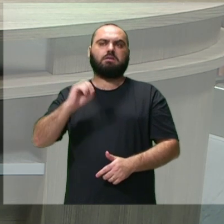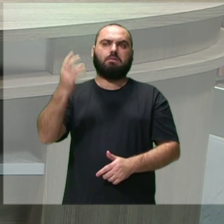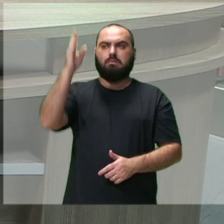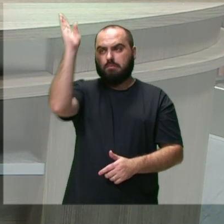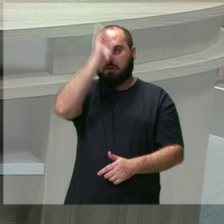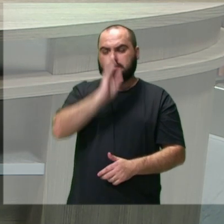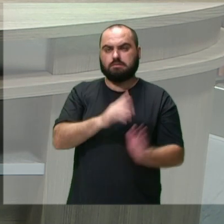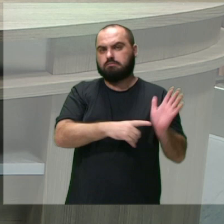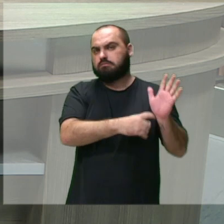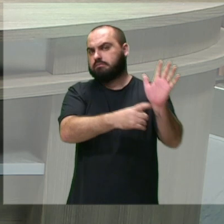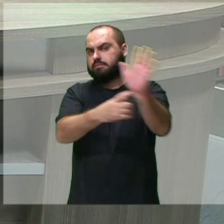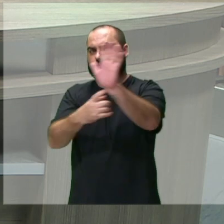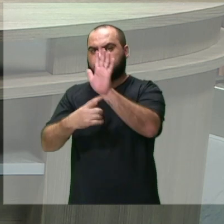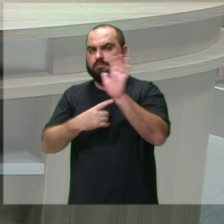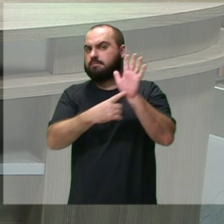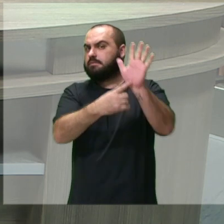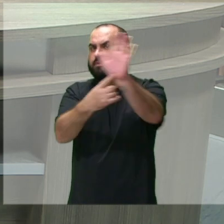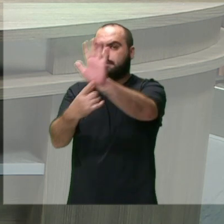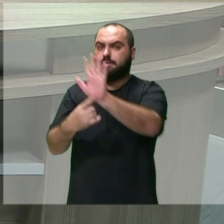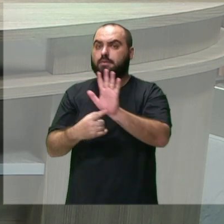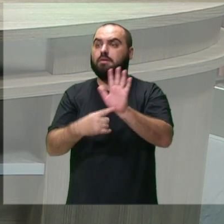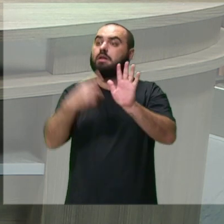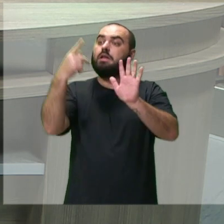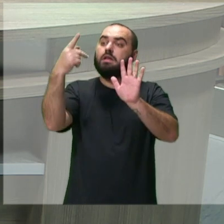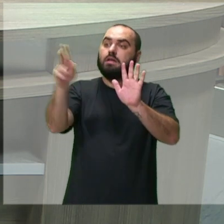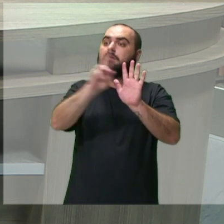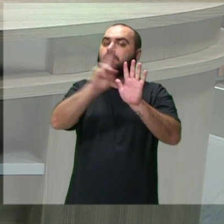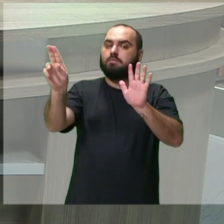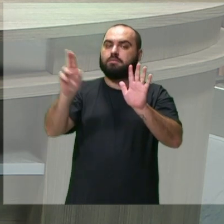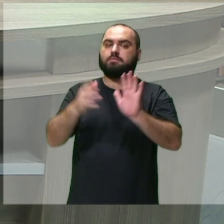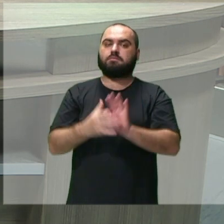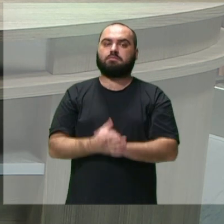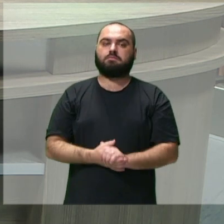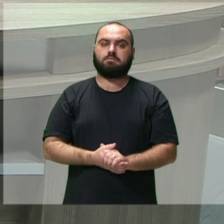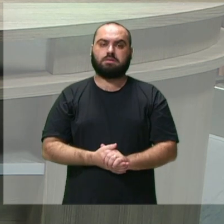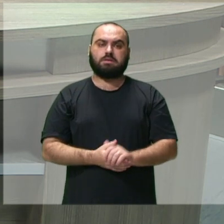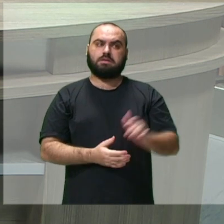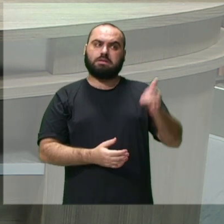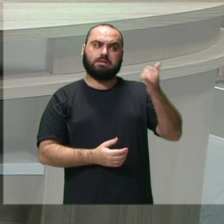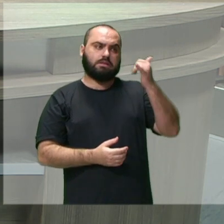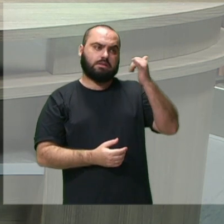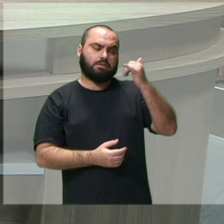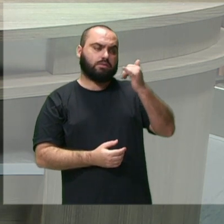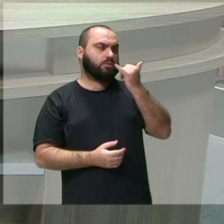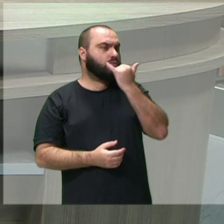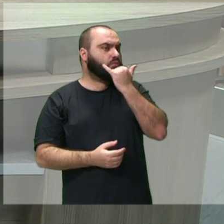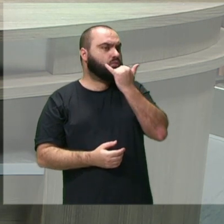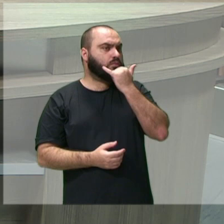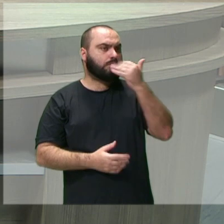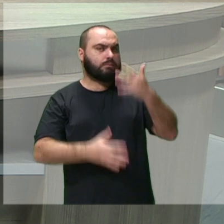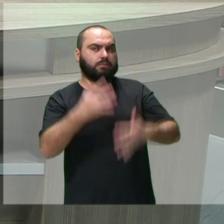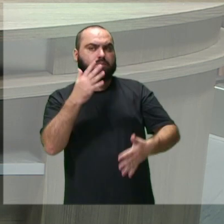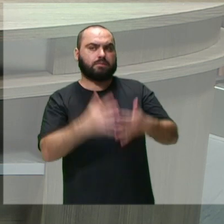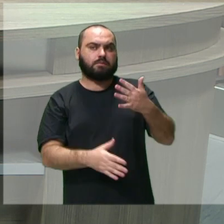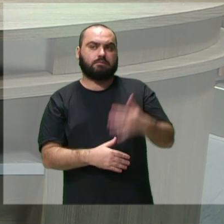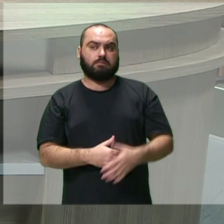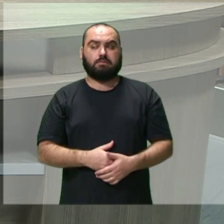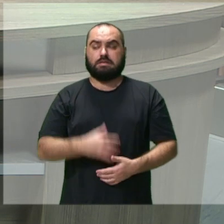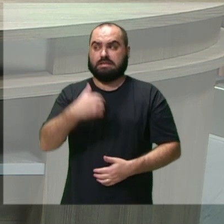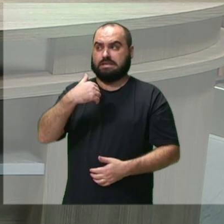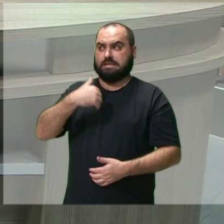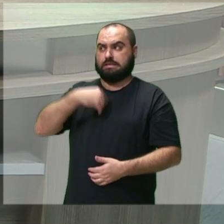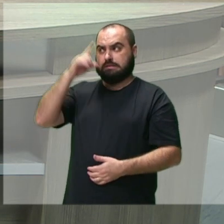né? Você teve deixa eu ver, eu acho que eu estou confundindo os anos, mas... eu por data também,